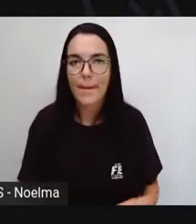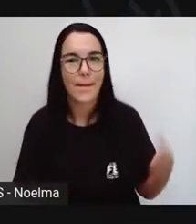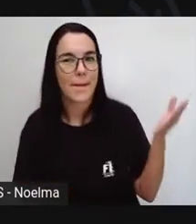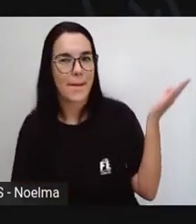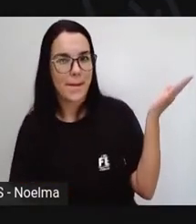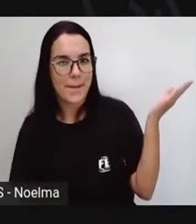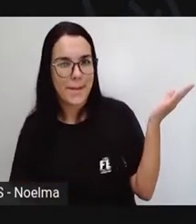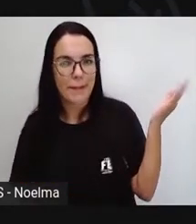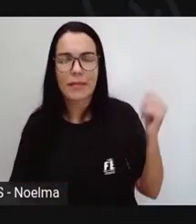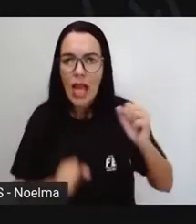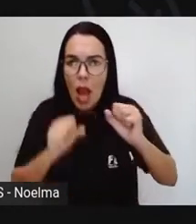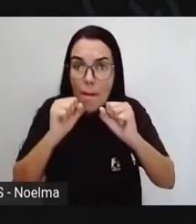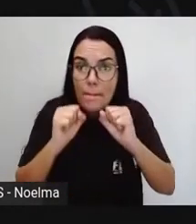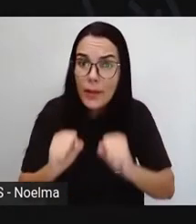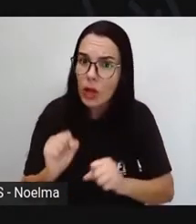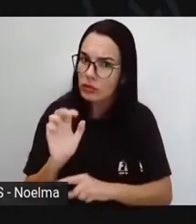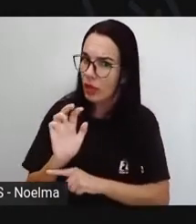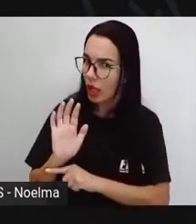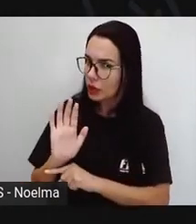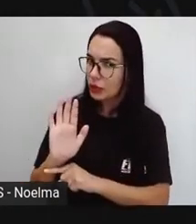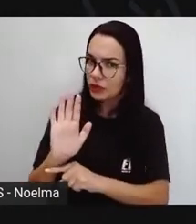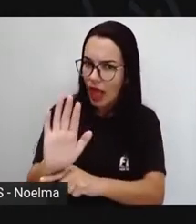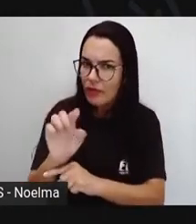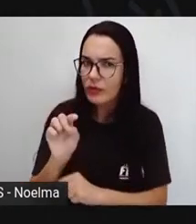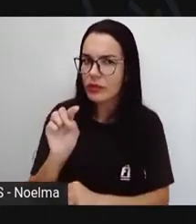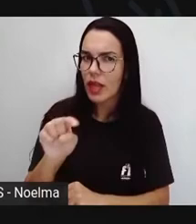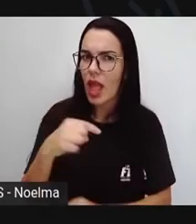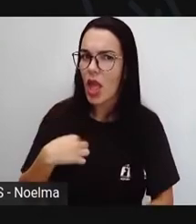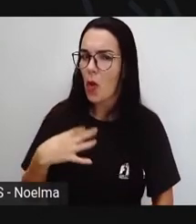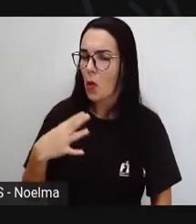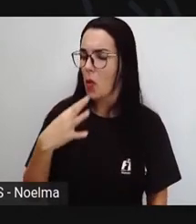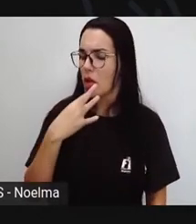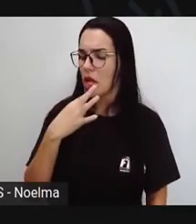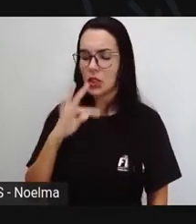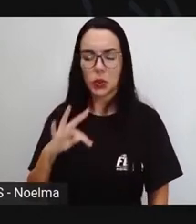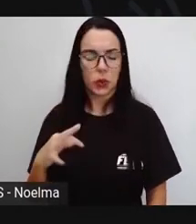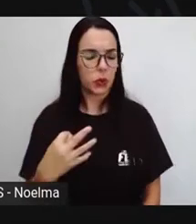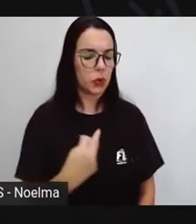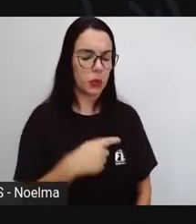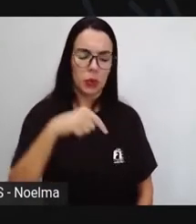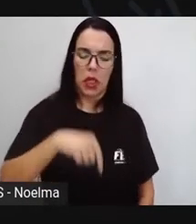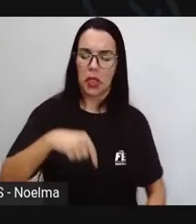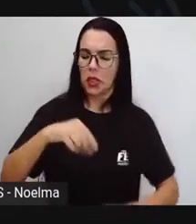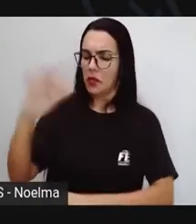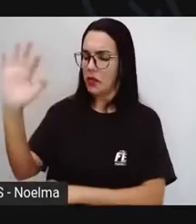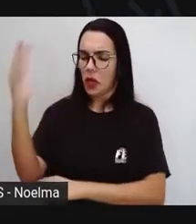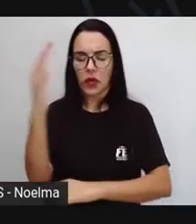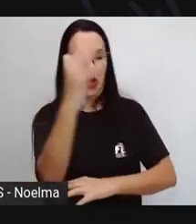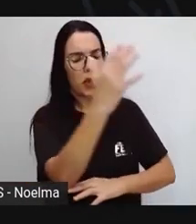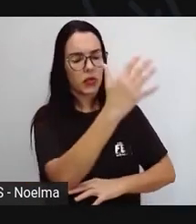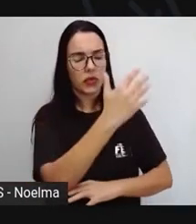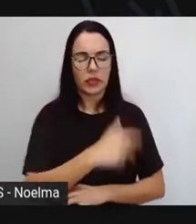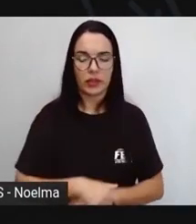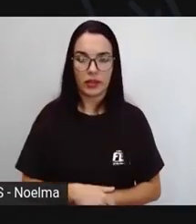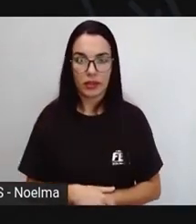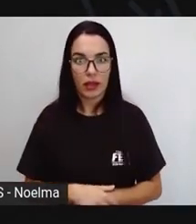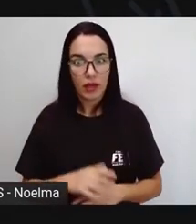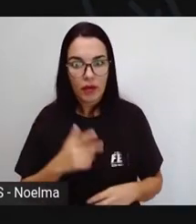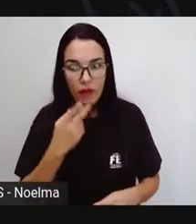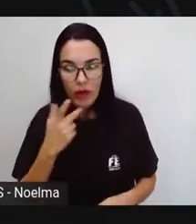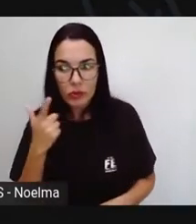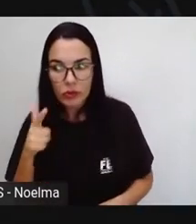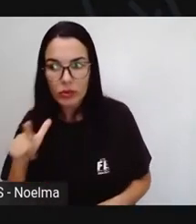Posso te ajudar? Eu conheço tudo por aqui. Ele falou de